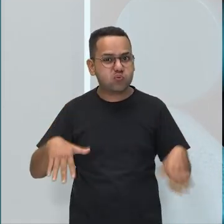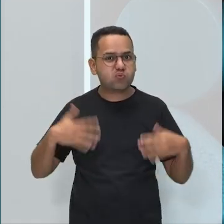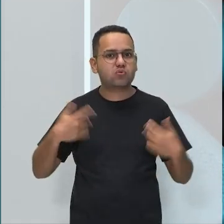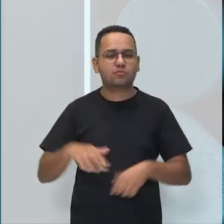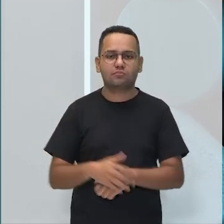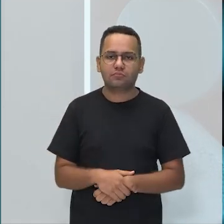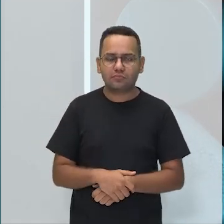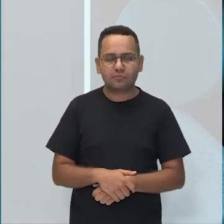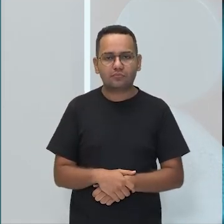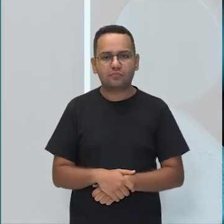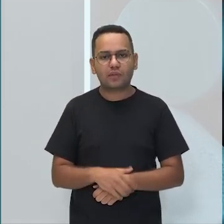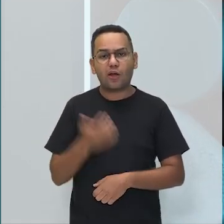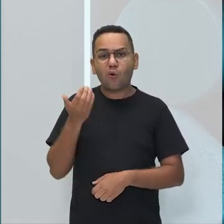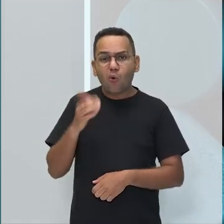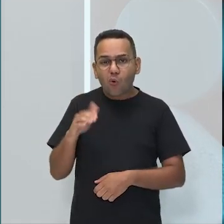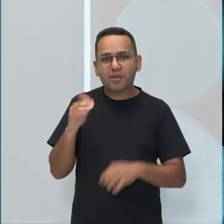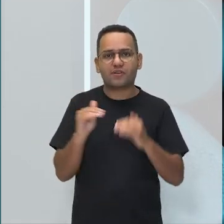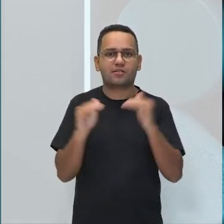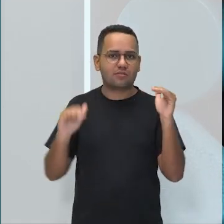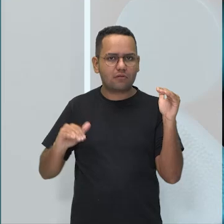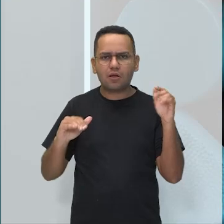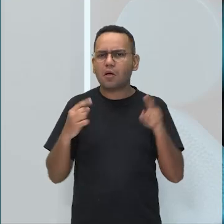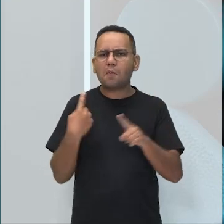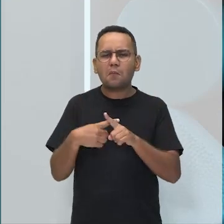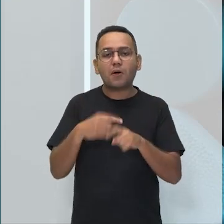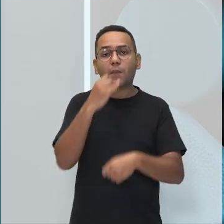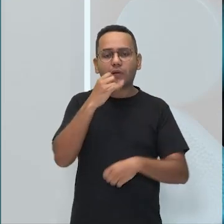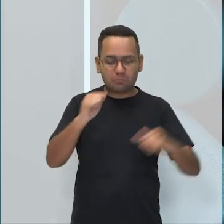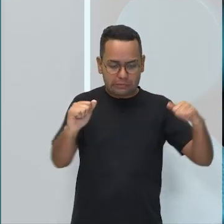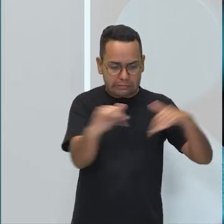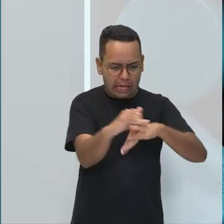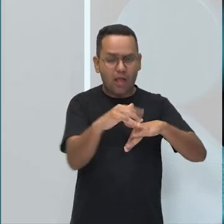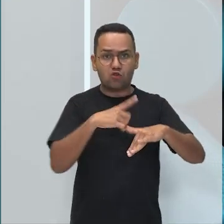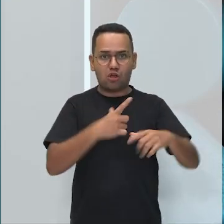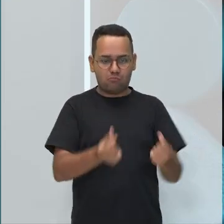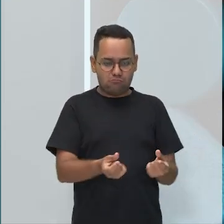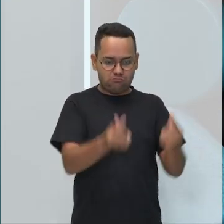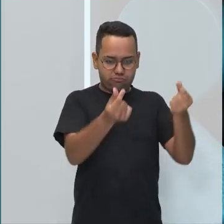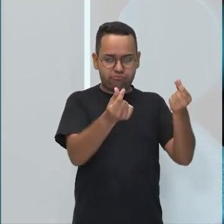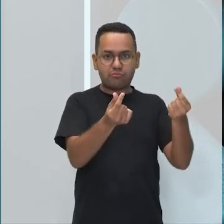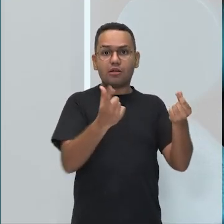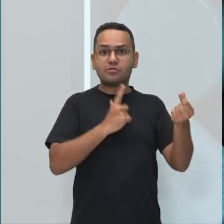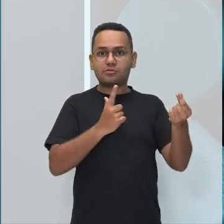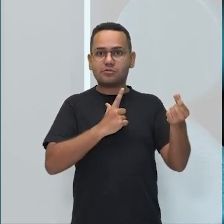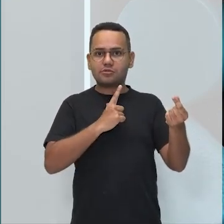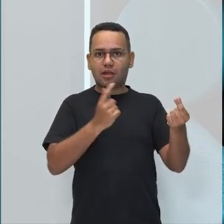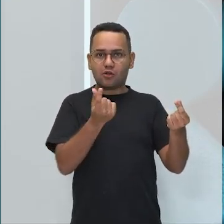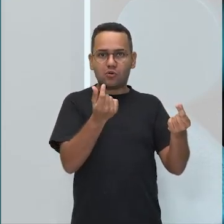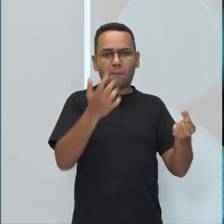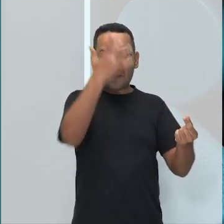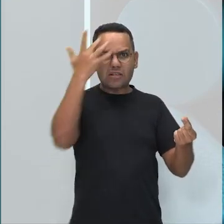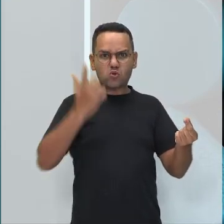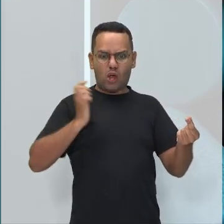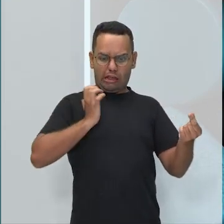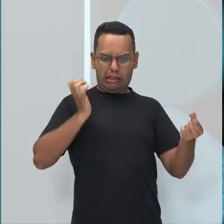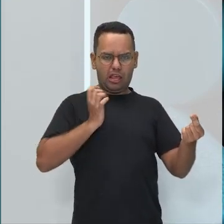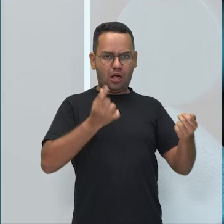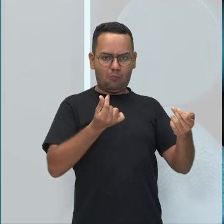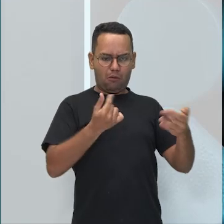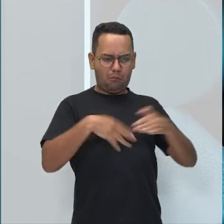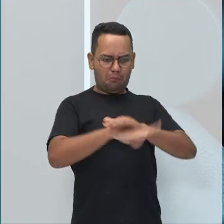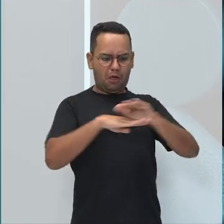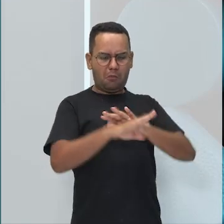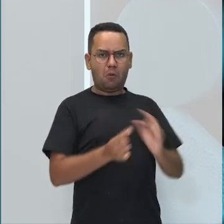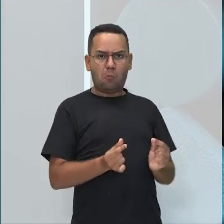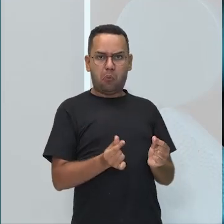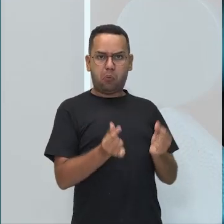urbanos, certo? Com riquezas circulando, com poder econômico alto, apesar de haver desigualdades também nesses centros urbanos,